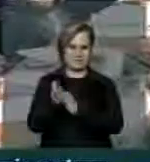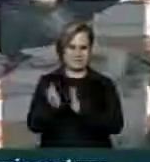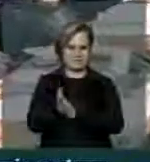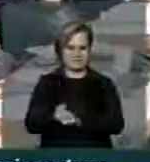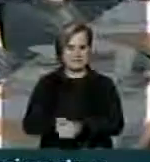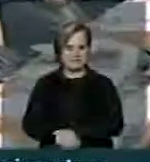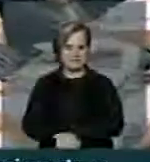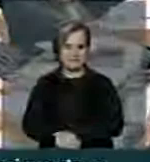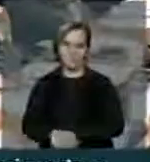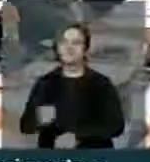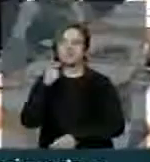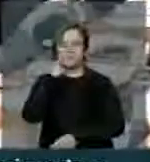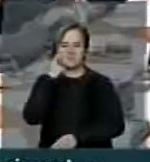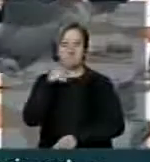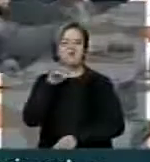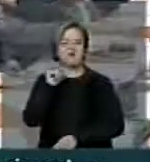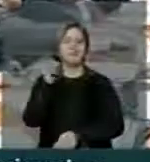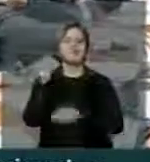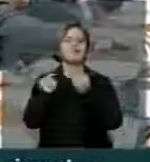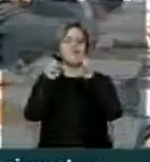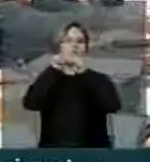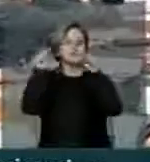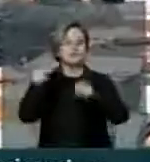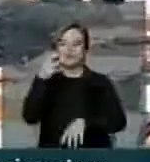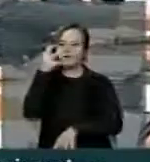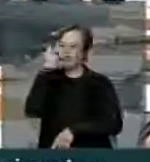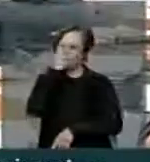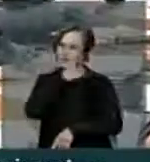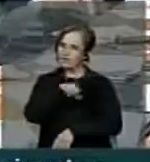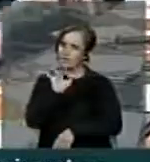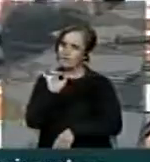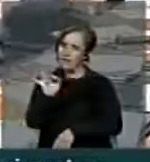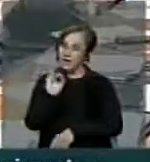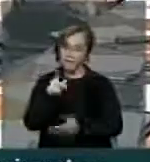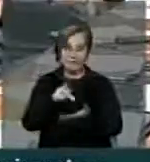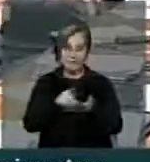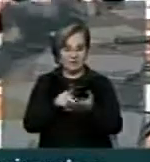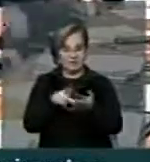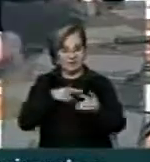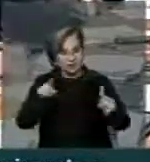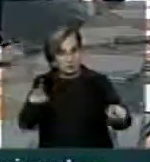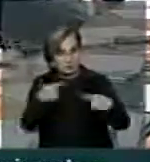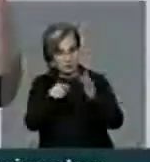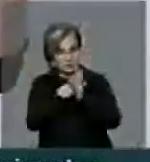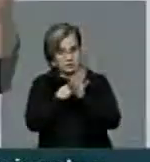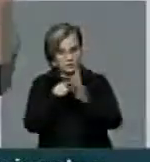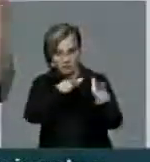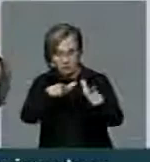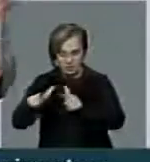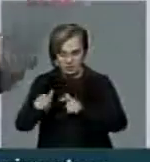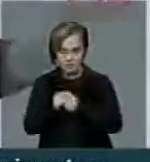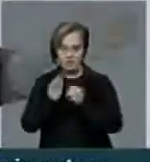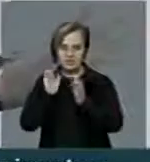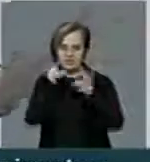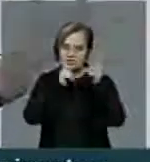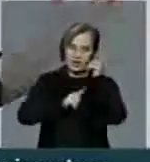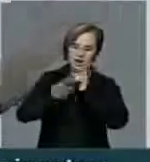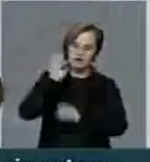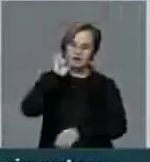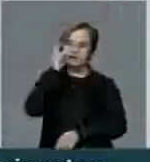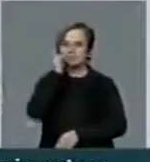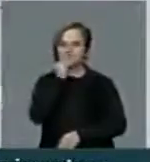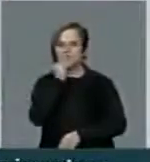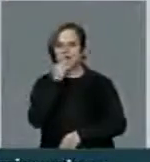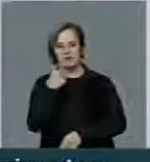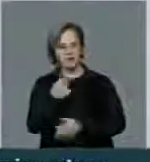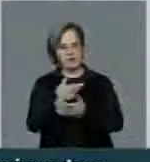você vai ver o sistema como é bonito, tá? Mas são desafios de campo. Olha, já conseguimos resolver uma coisa que